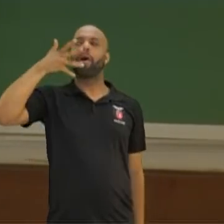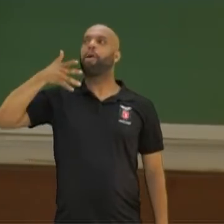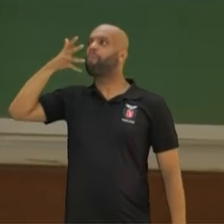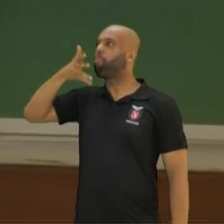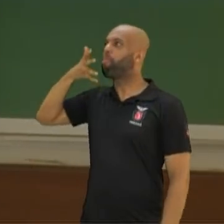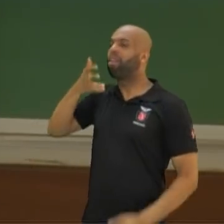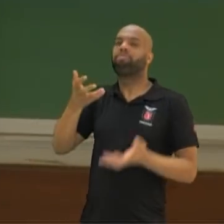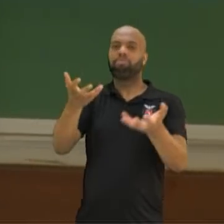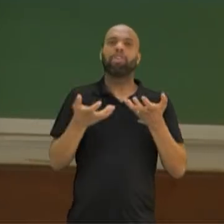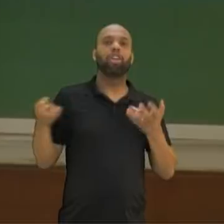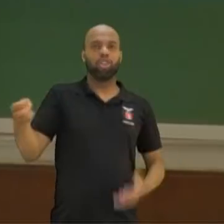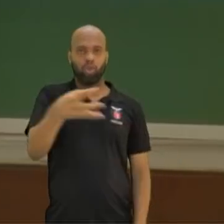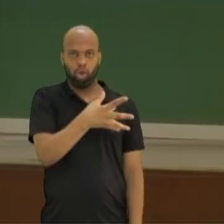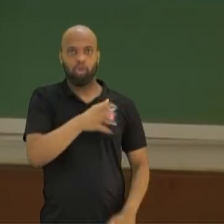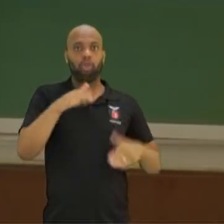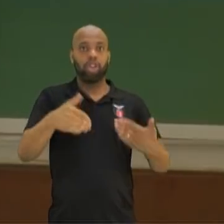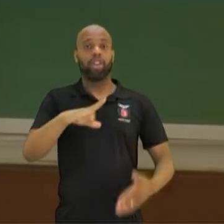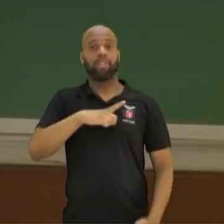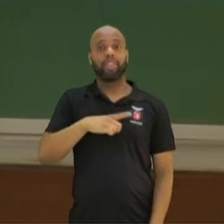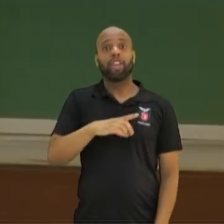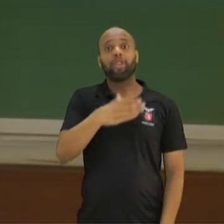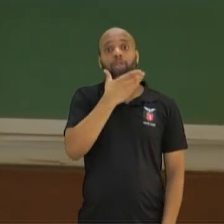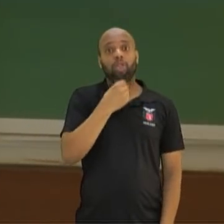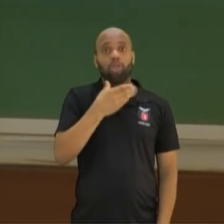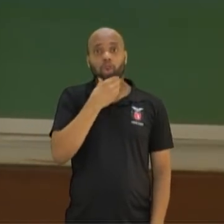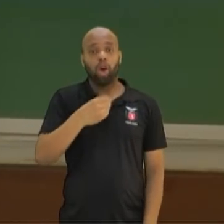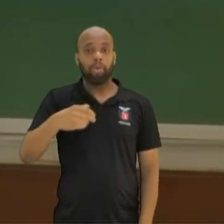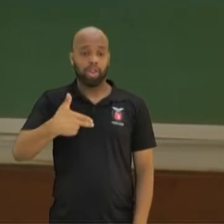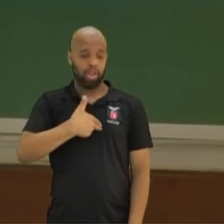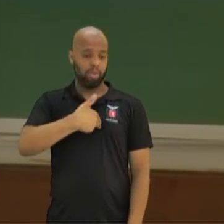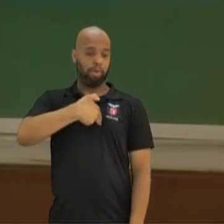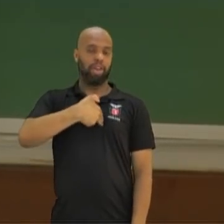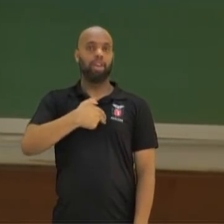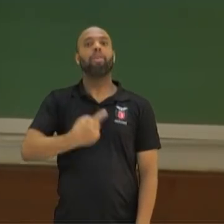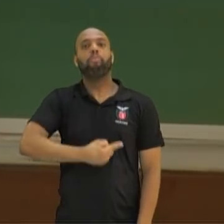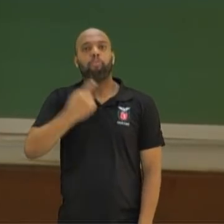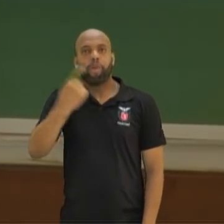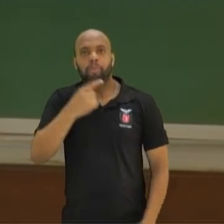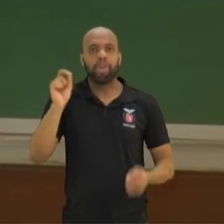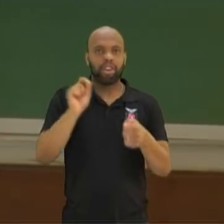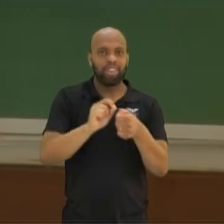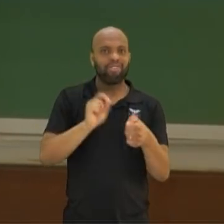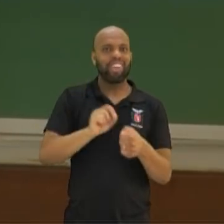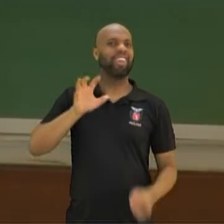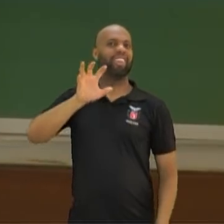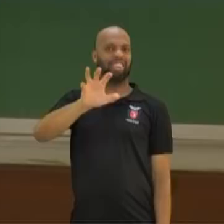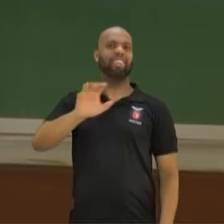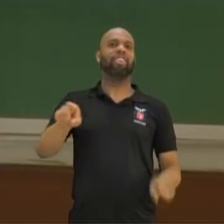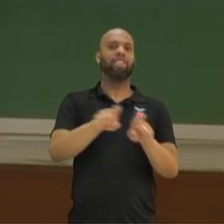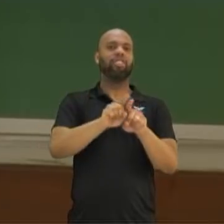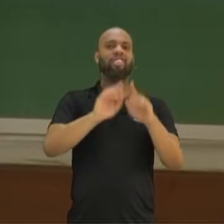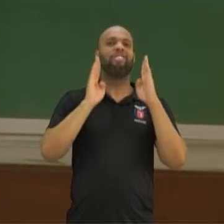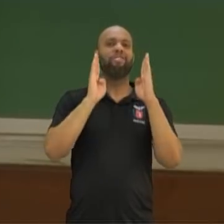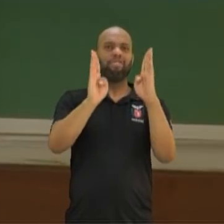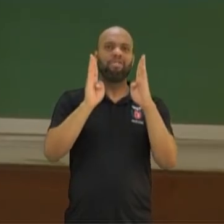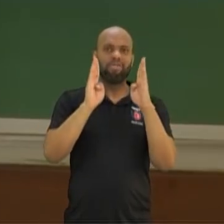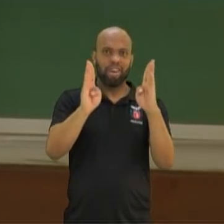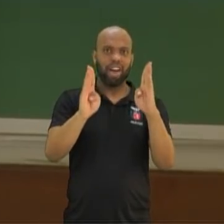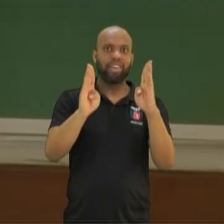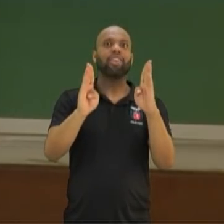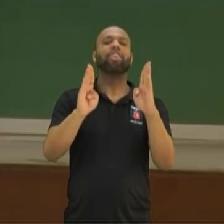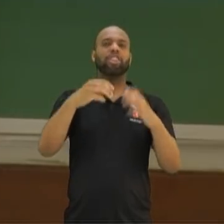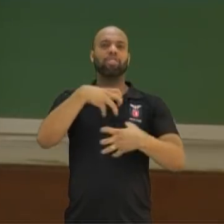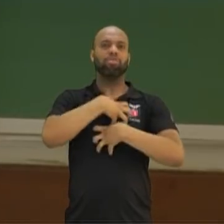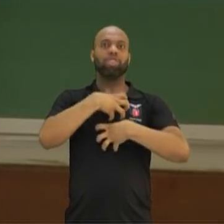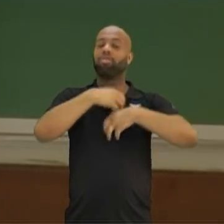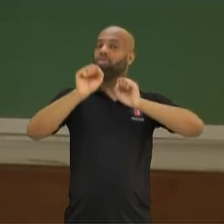de estruturação. Getúlio Vargas foi o primeiro que puxa essa fase de maneira bem